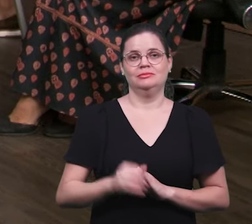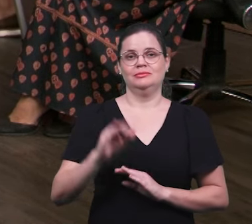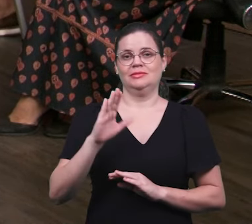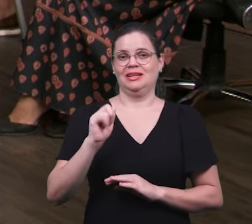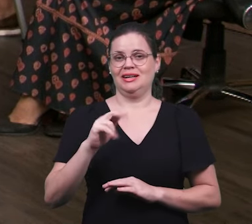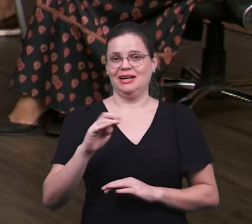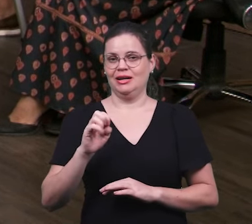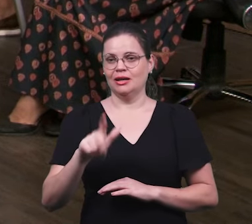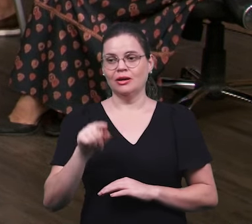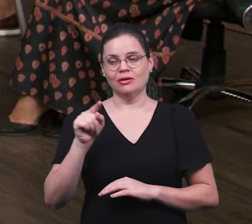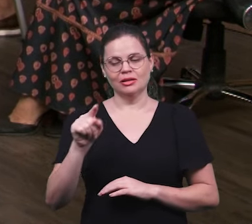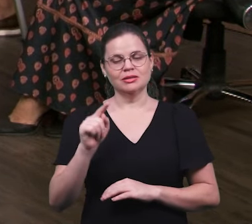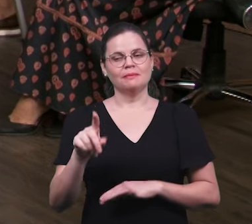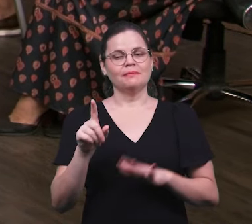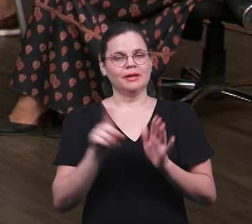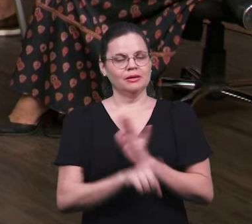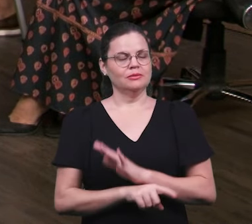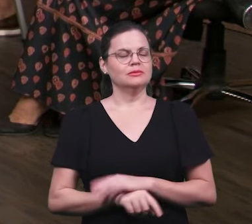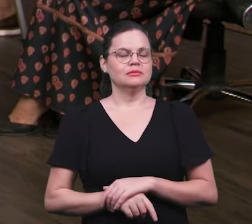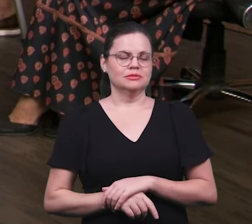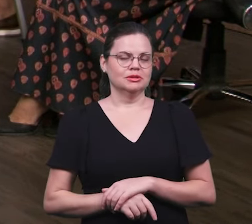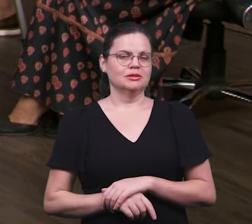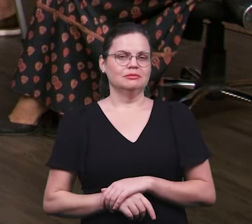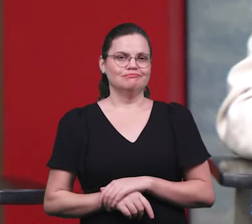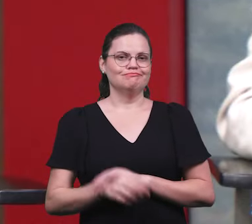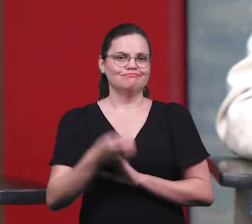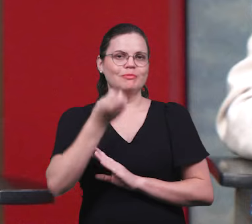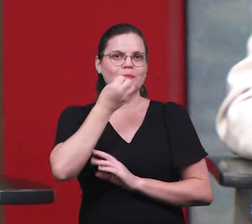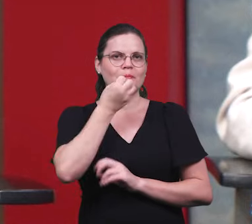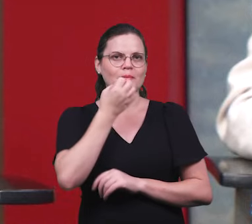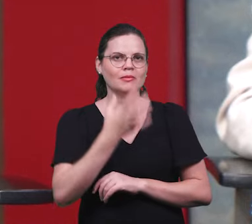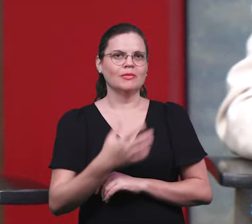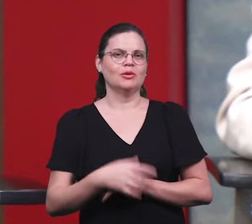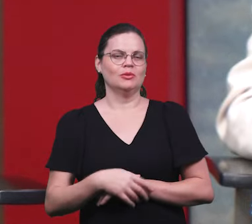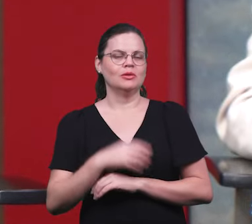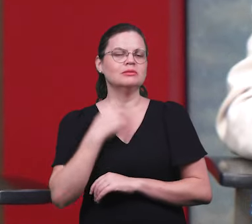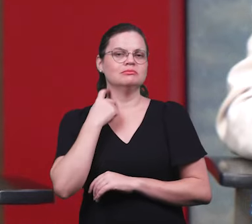é muito pertinente porque